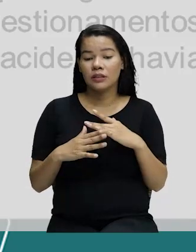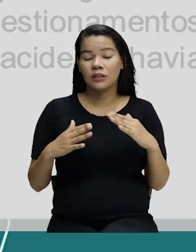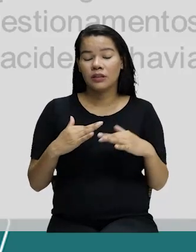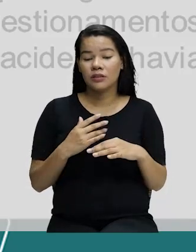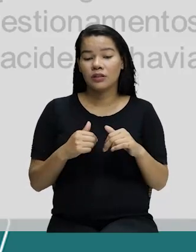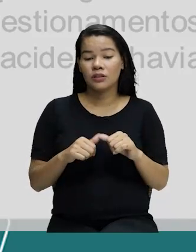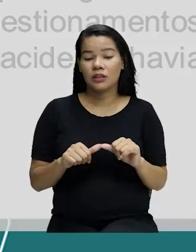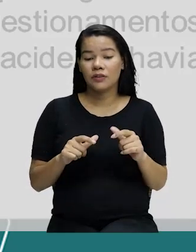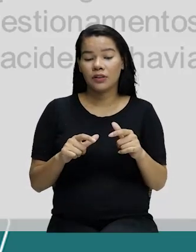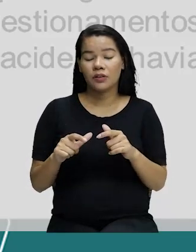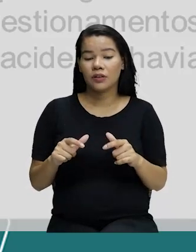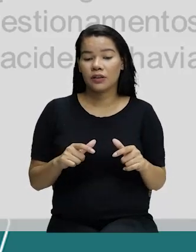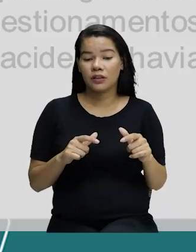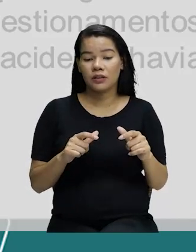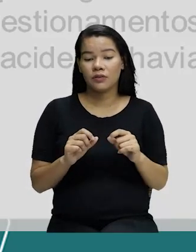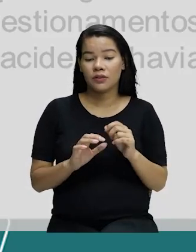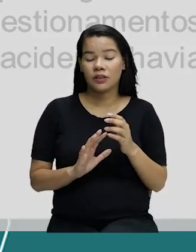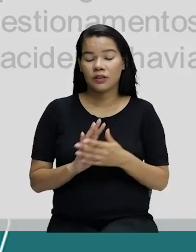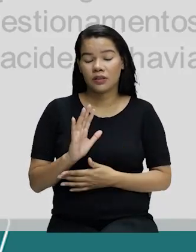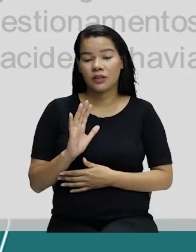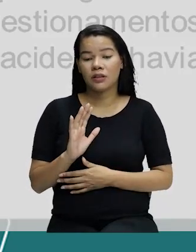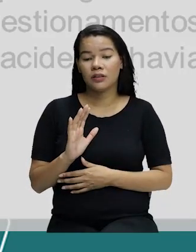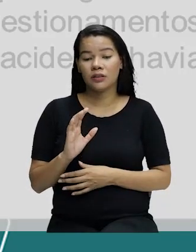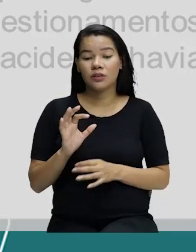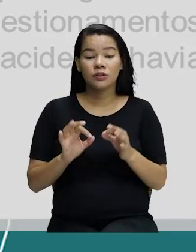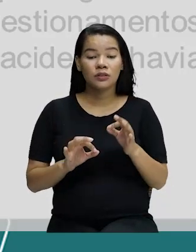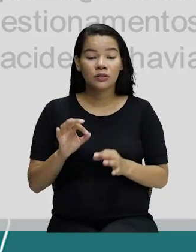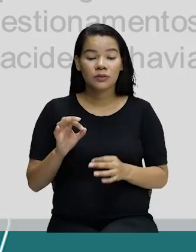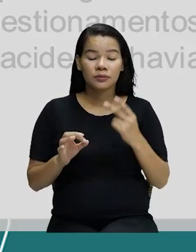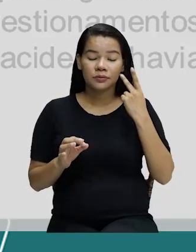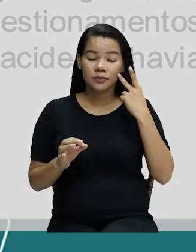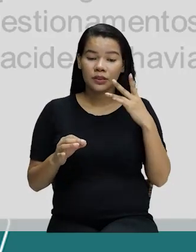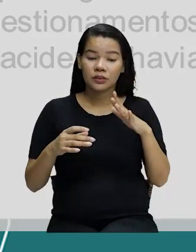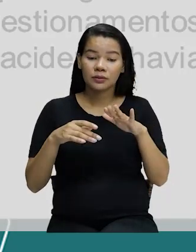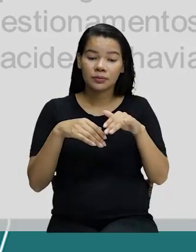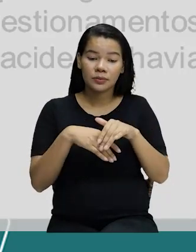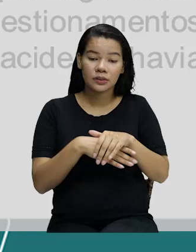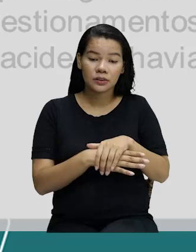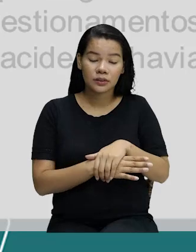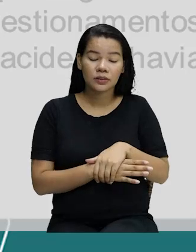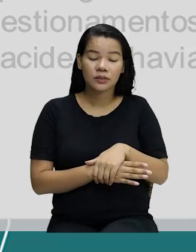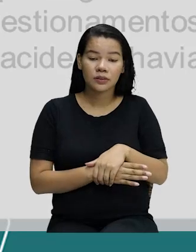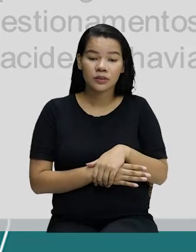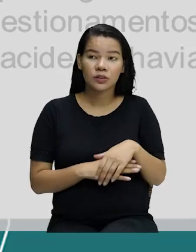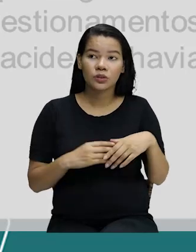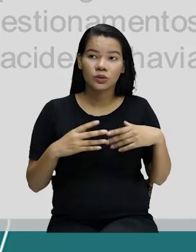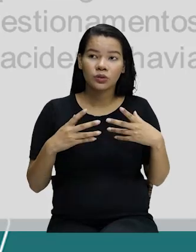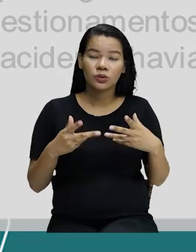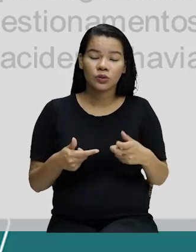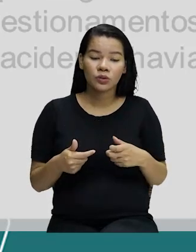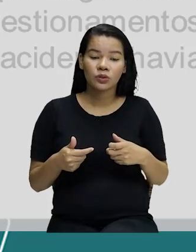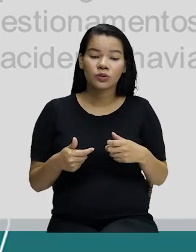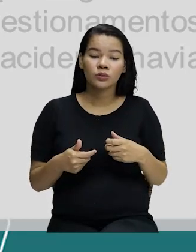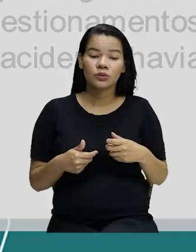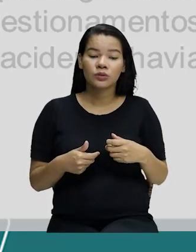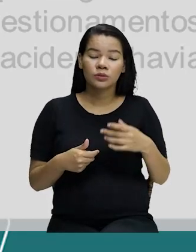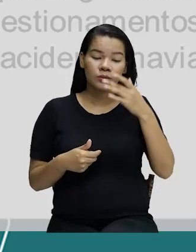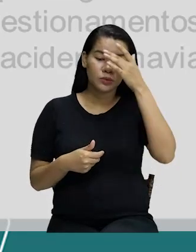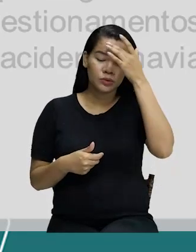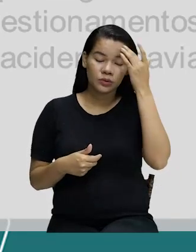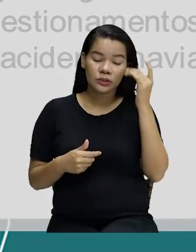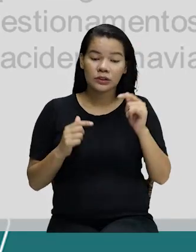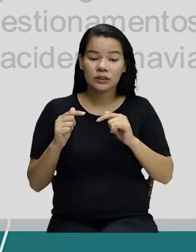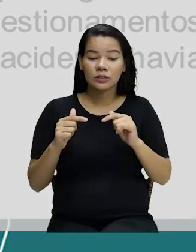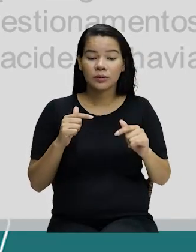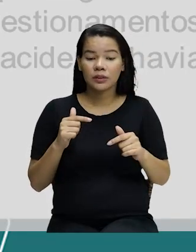uma cidade que foi construída justamente para abrigar, né, para comportar todos os funcionários, né, todos